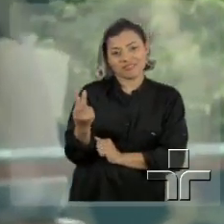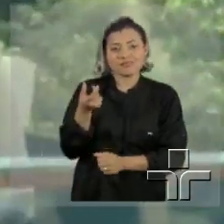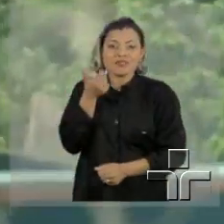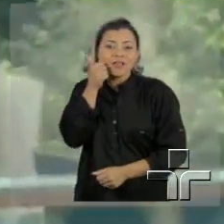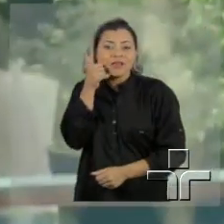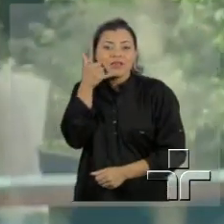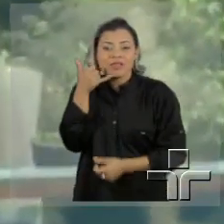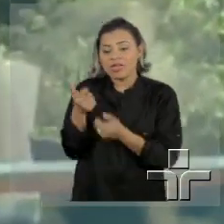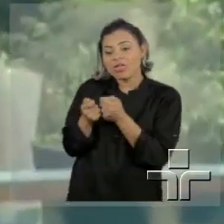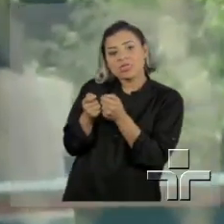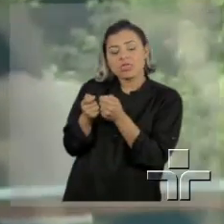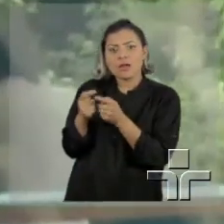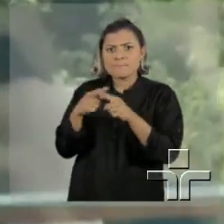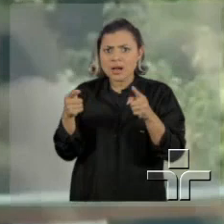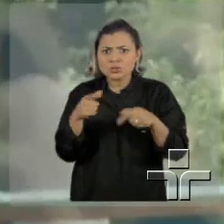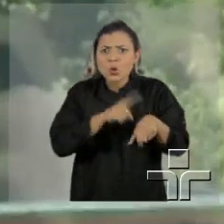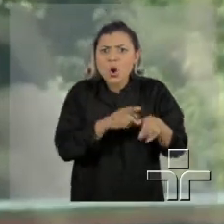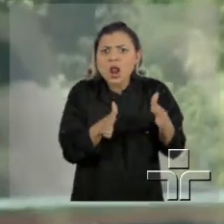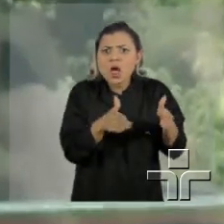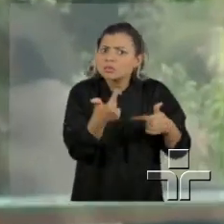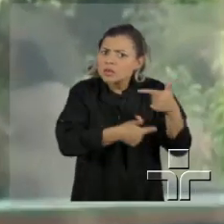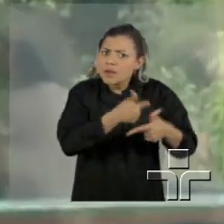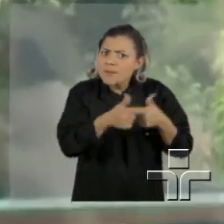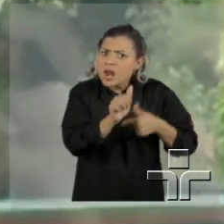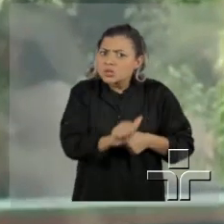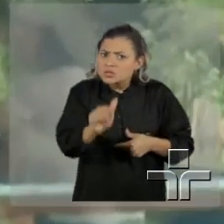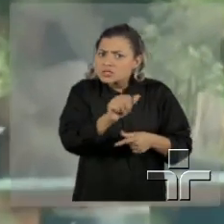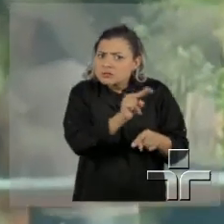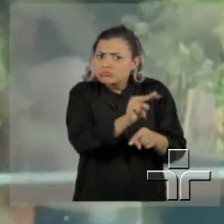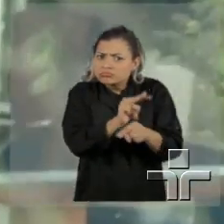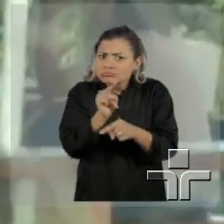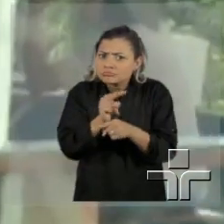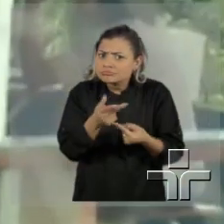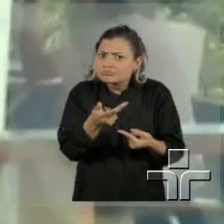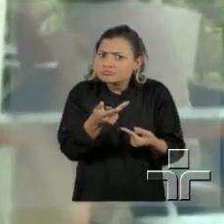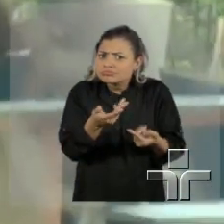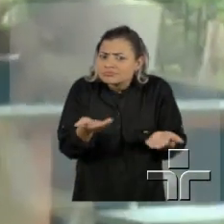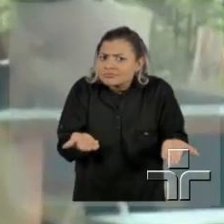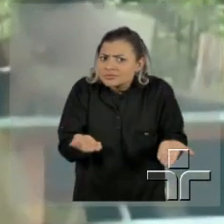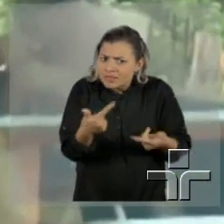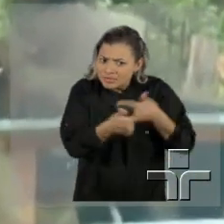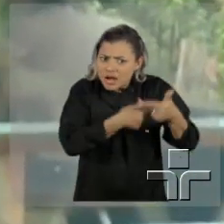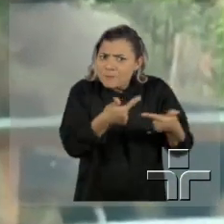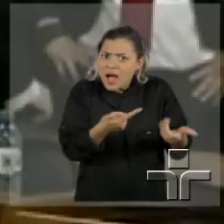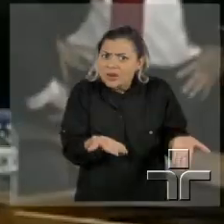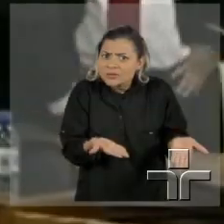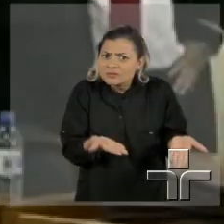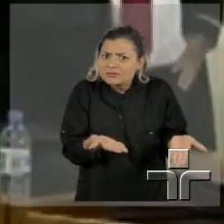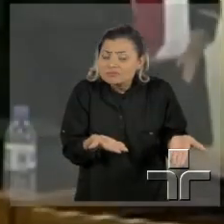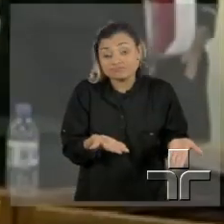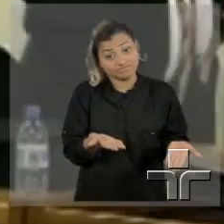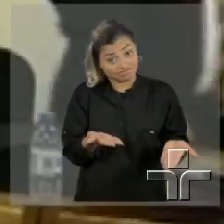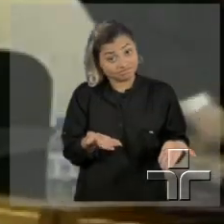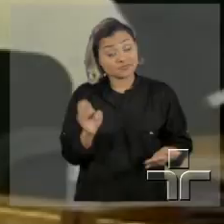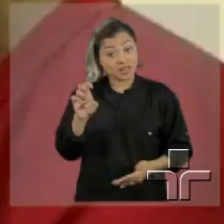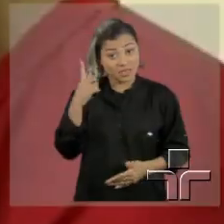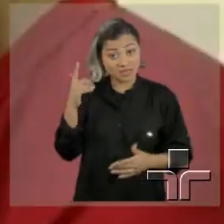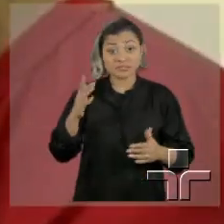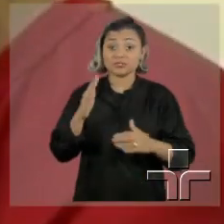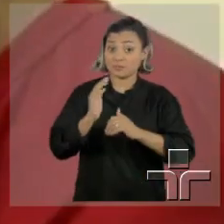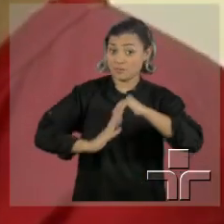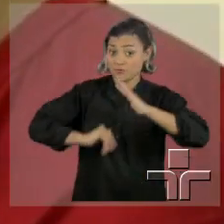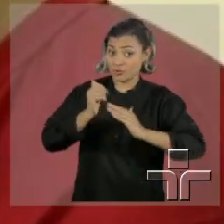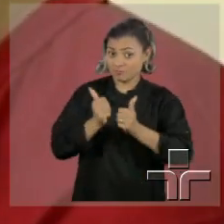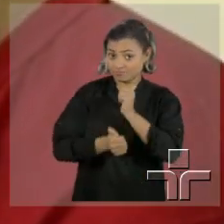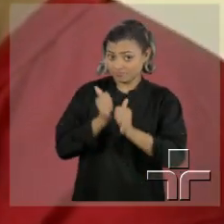celular no horário em que deveria estar trabalhando na Associação de Proteção e Assistência ao Condenado, onde cumpria a pena. O ex-atleta foi condenado a